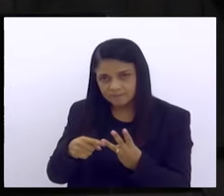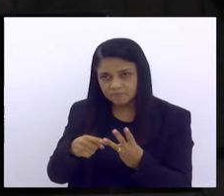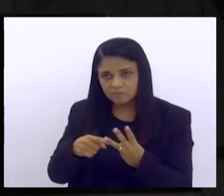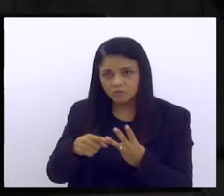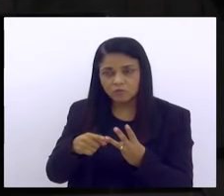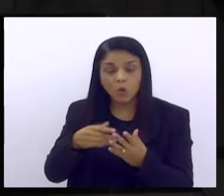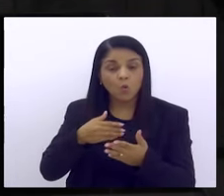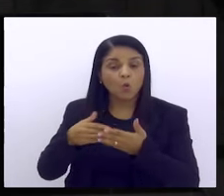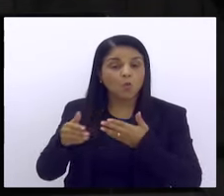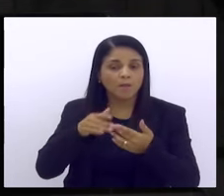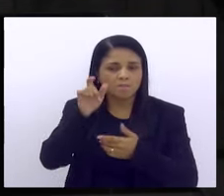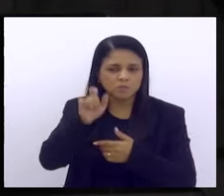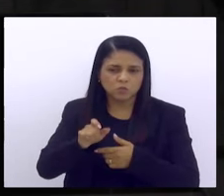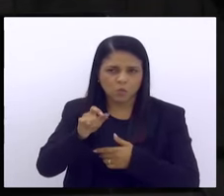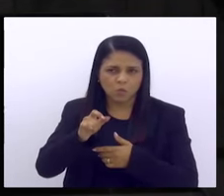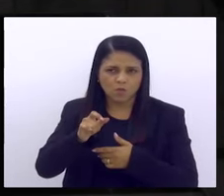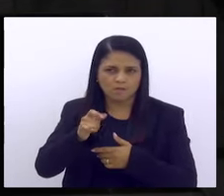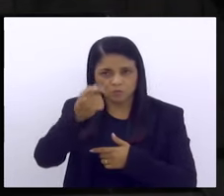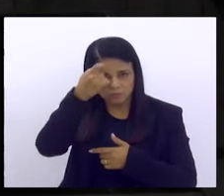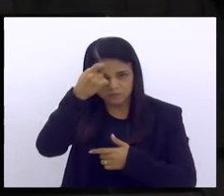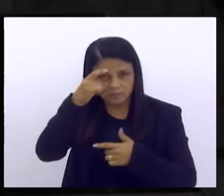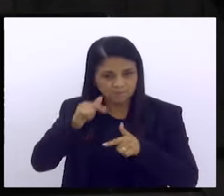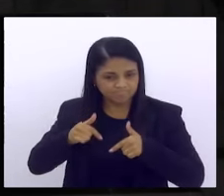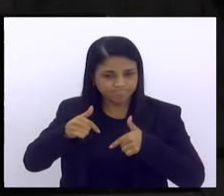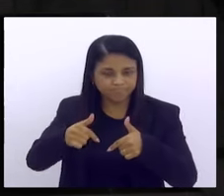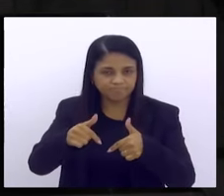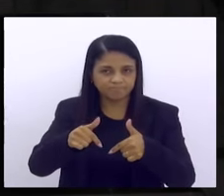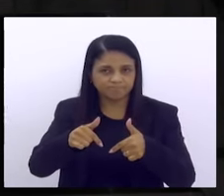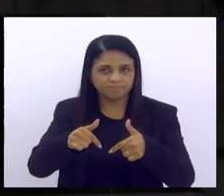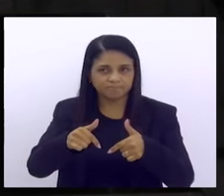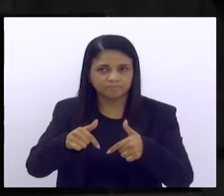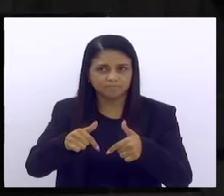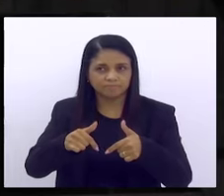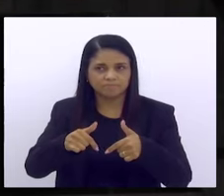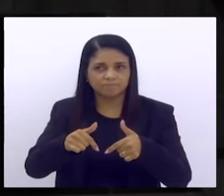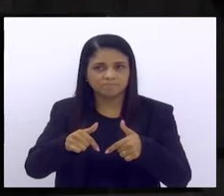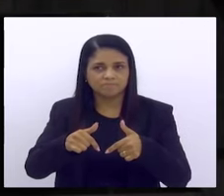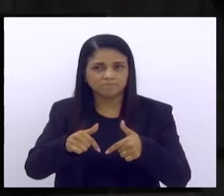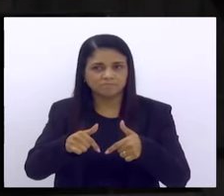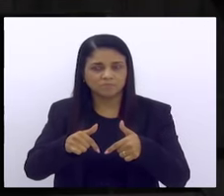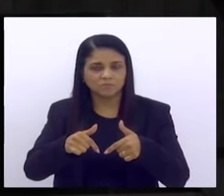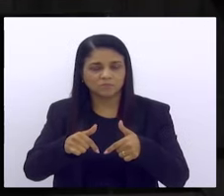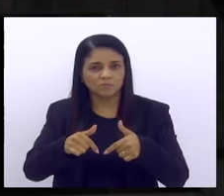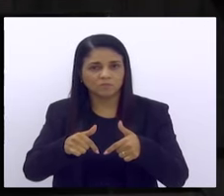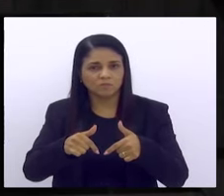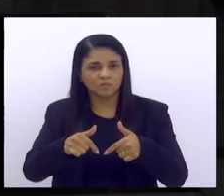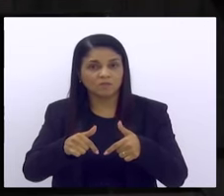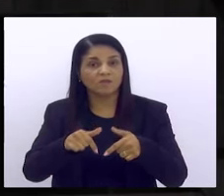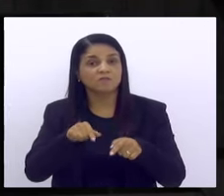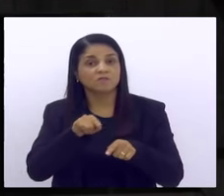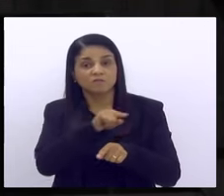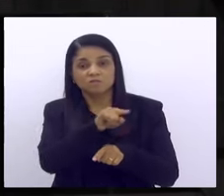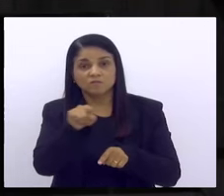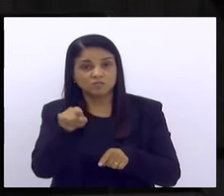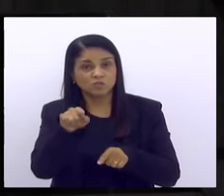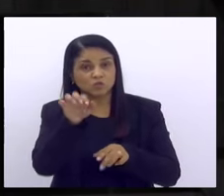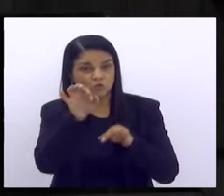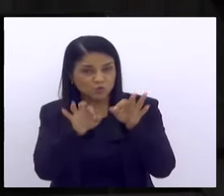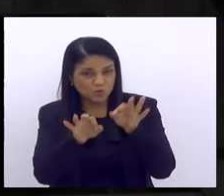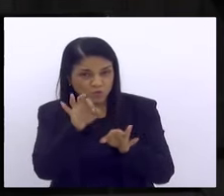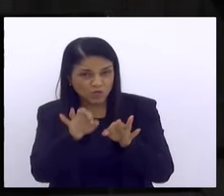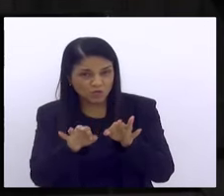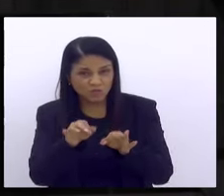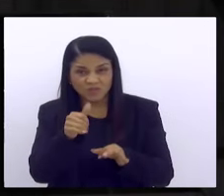qualquer um faria. E o que nós temos foi o que nós recebemos. Porque vocês estão nos julgando por conta de